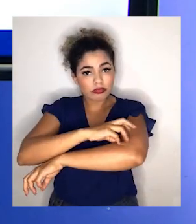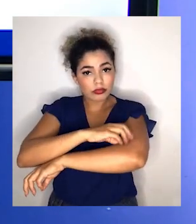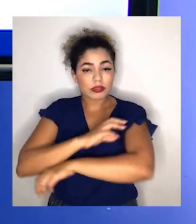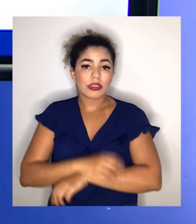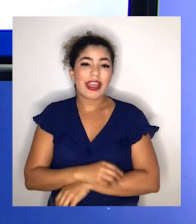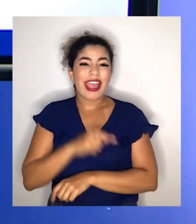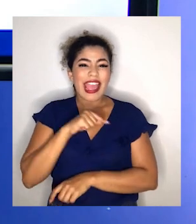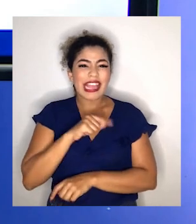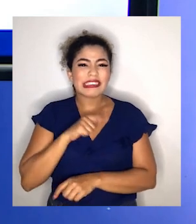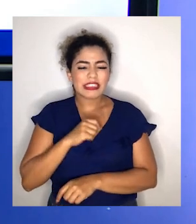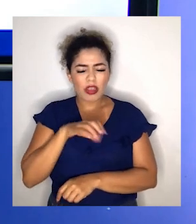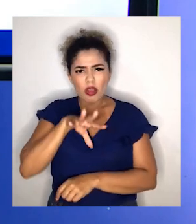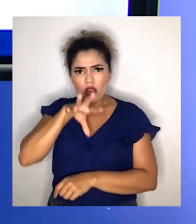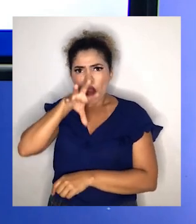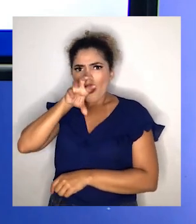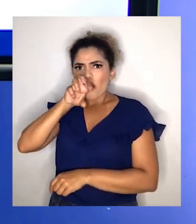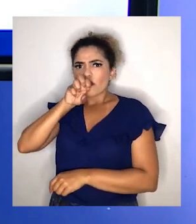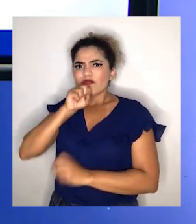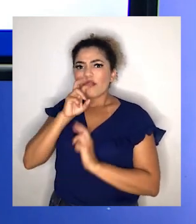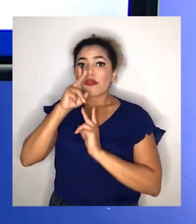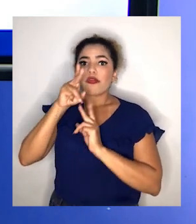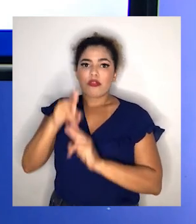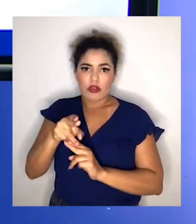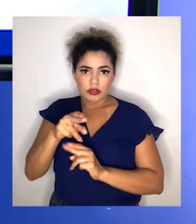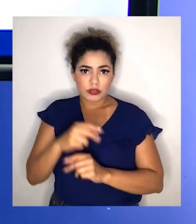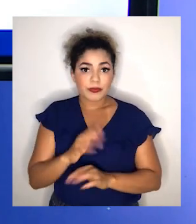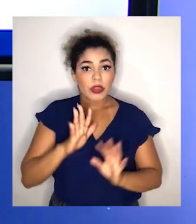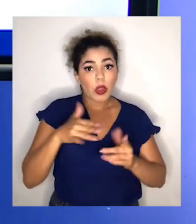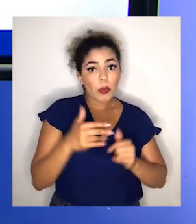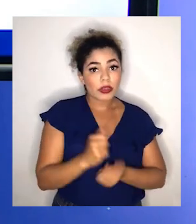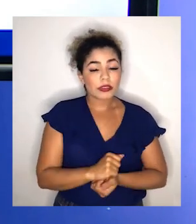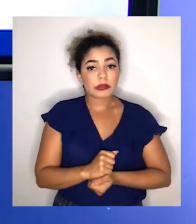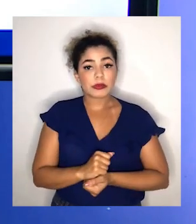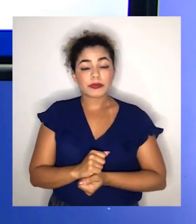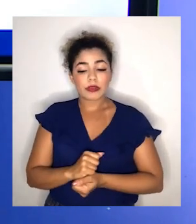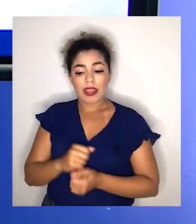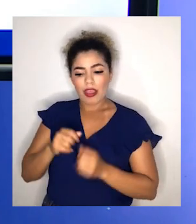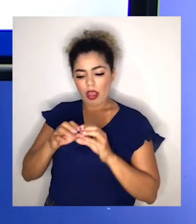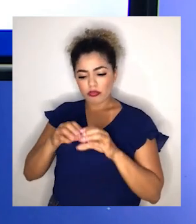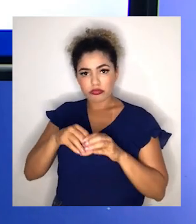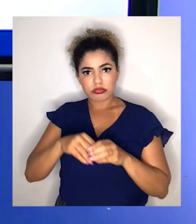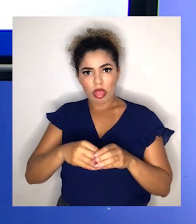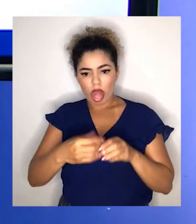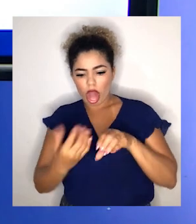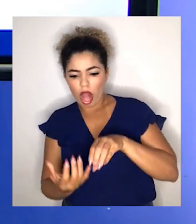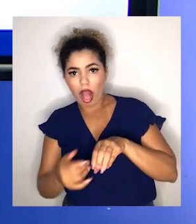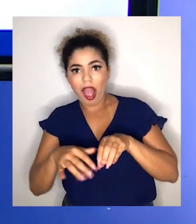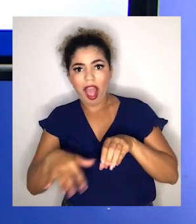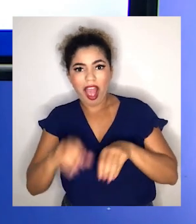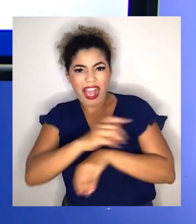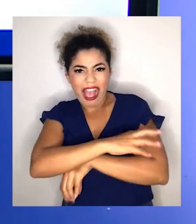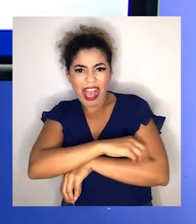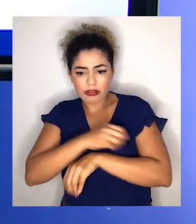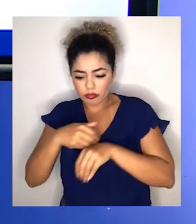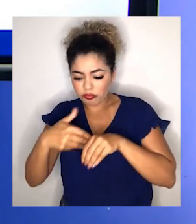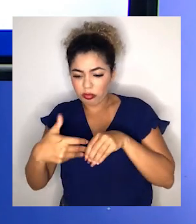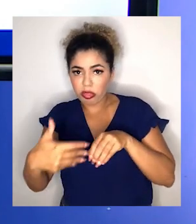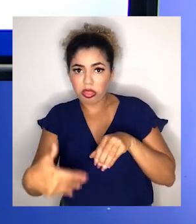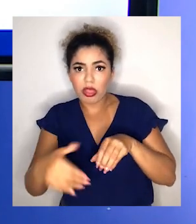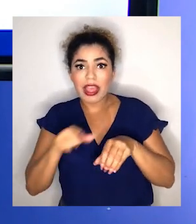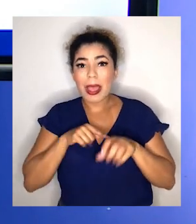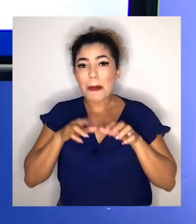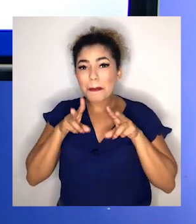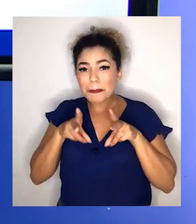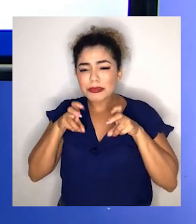que geralmente têm um odor muito característico e muito forte. Então, quando uma substância ácida é vazada em um acidente, por exemplo, nós